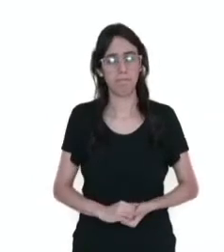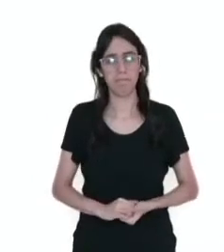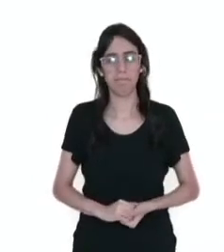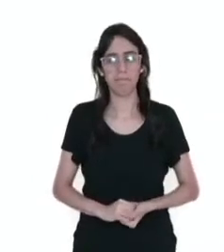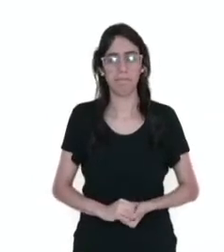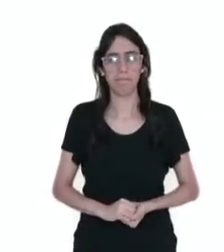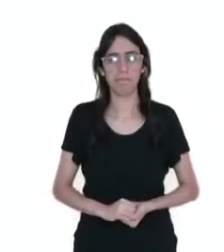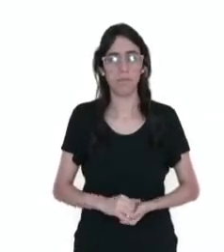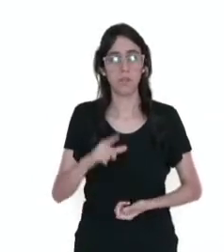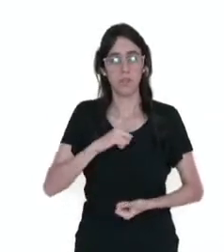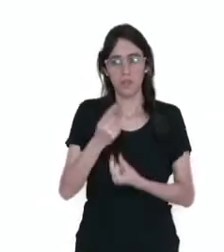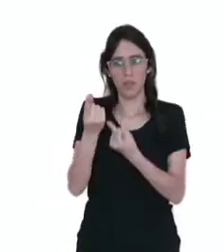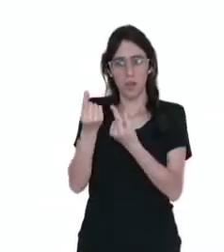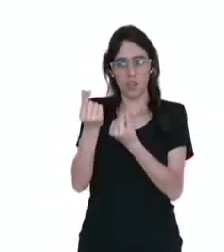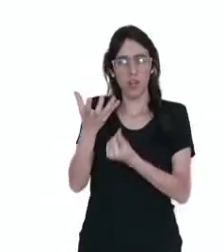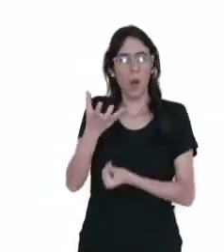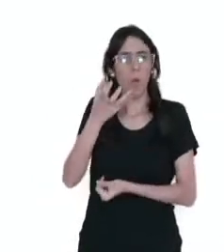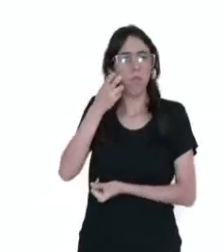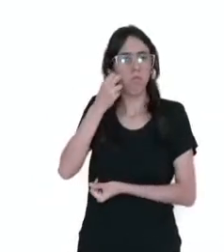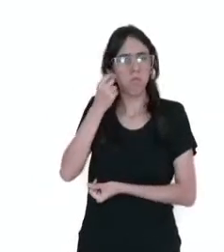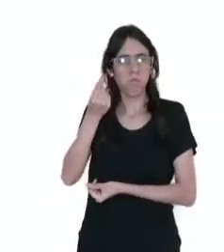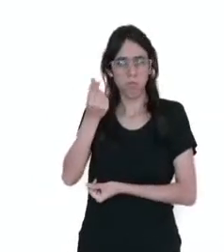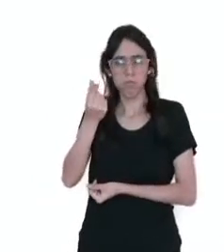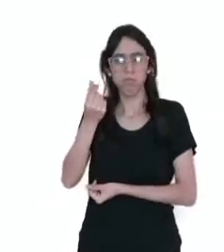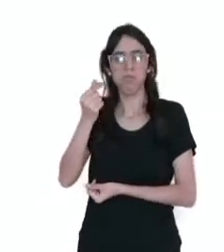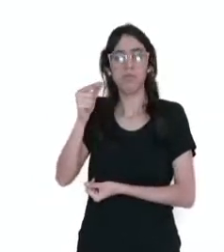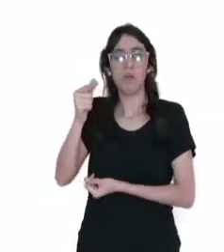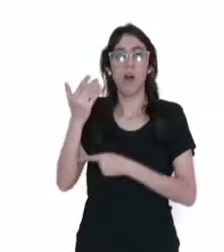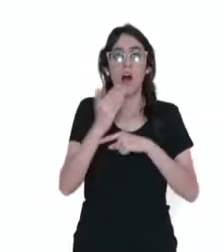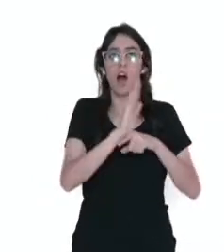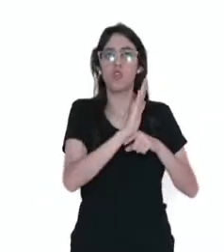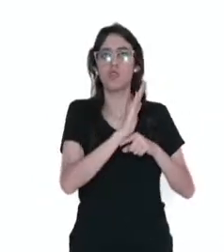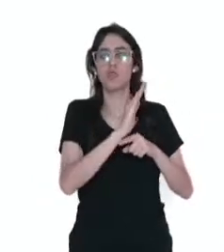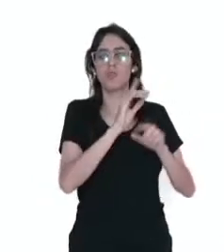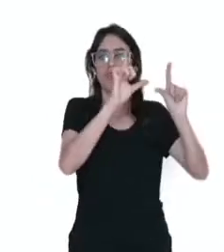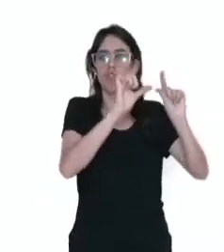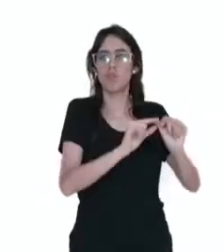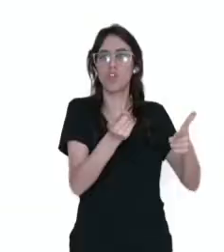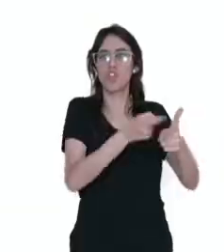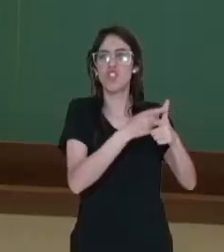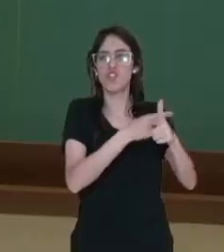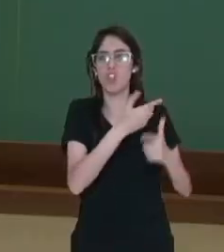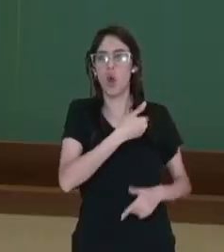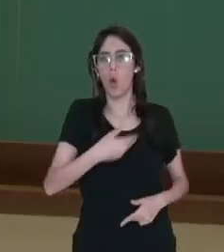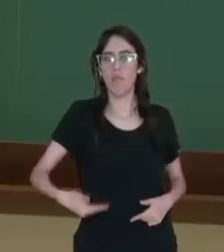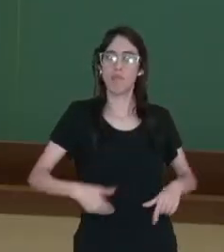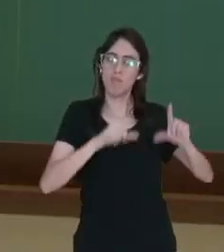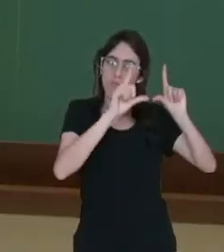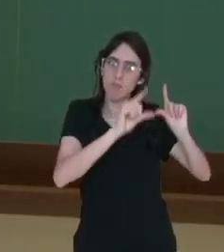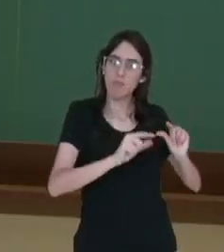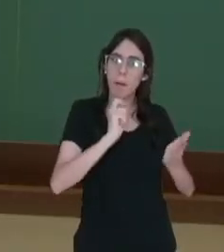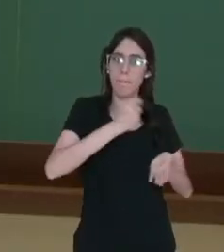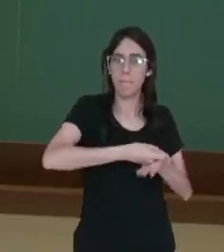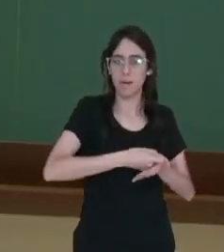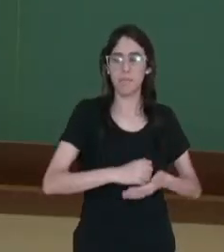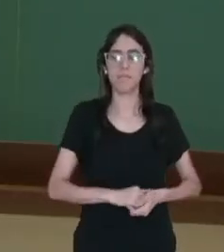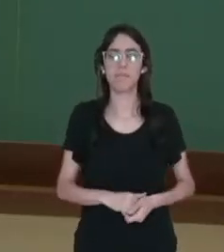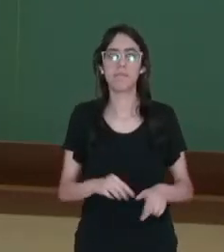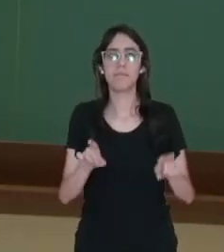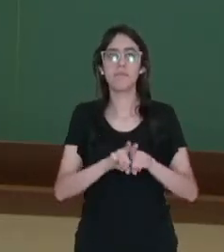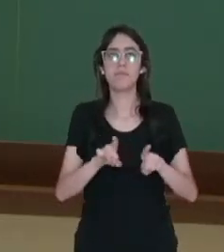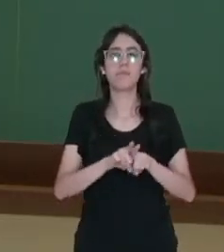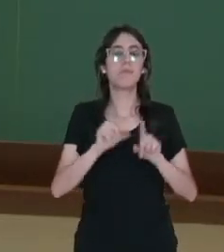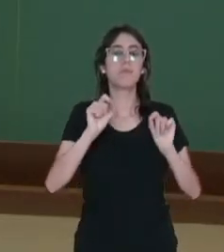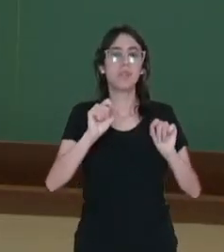obtido iria para diminuir a dívida pública, a dívida do governo. Então, diminuir a dívida. Haveria maior chance